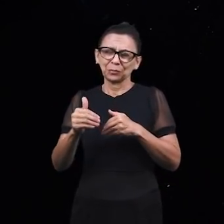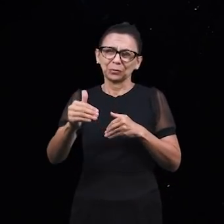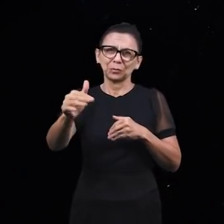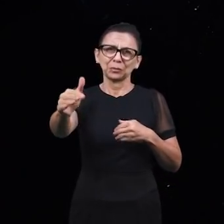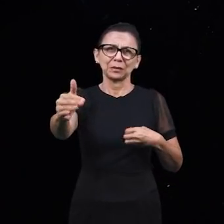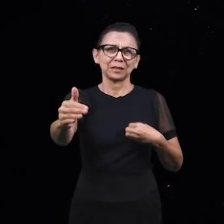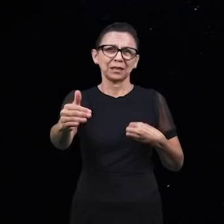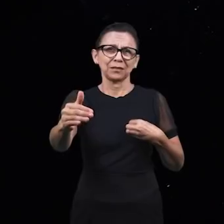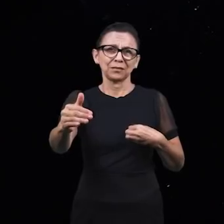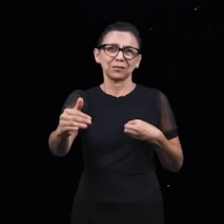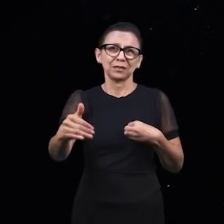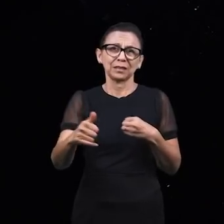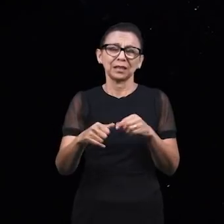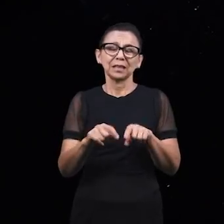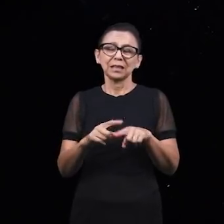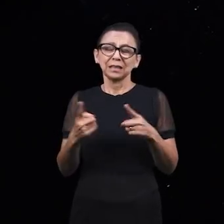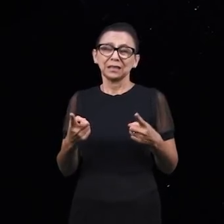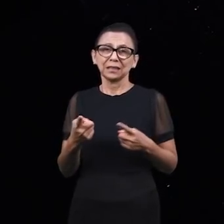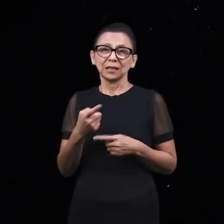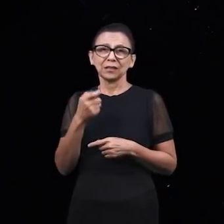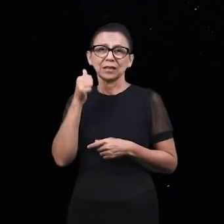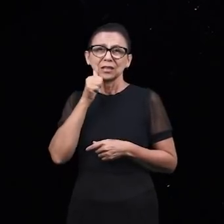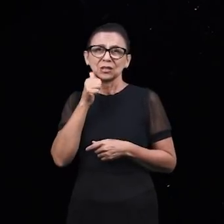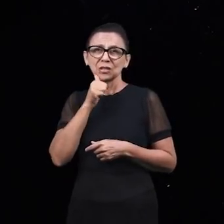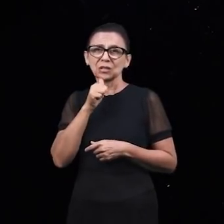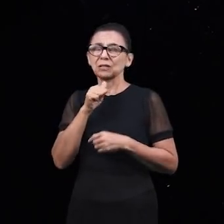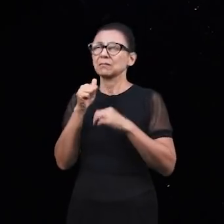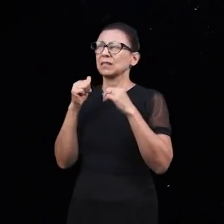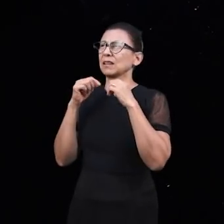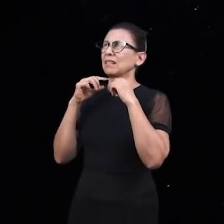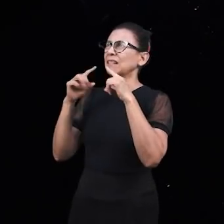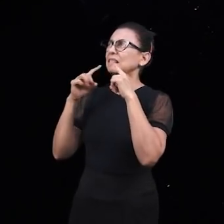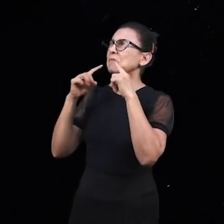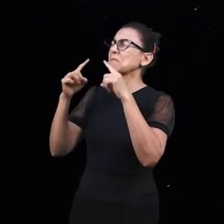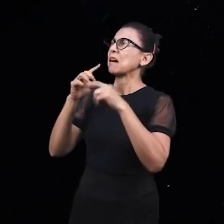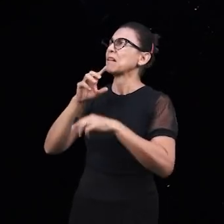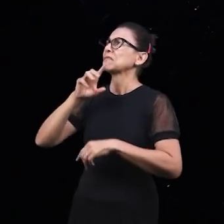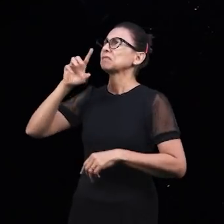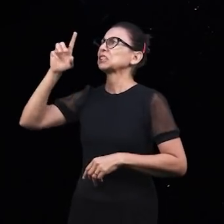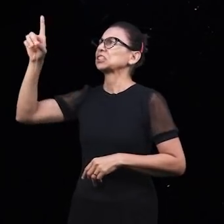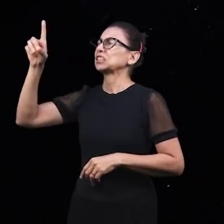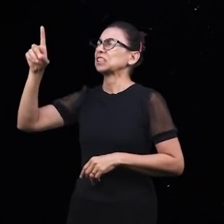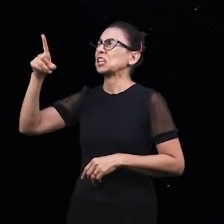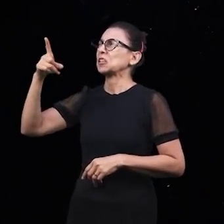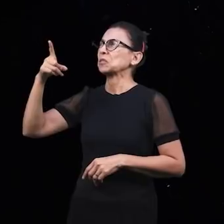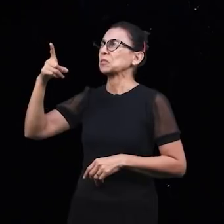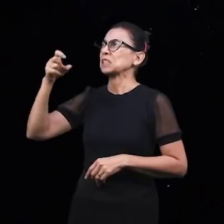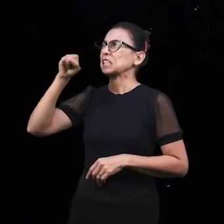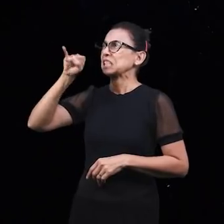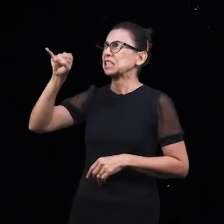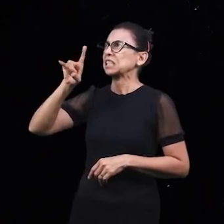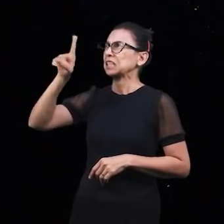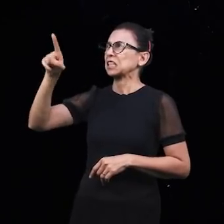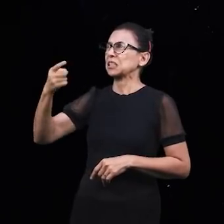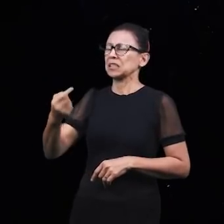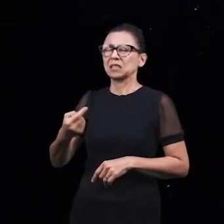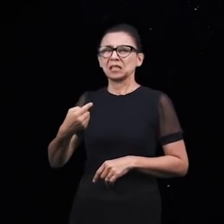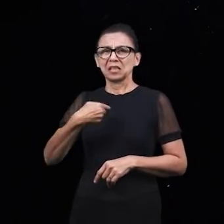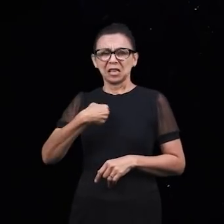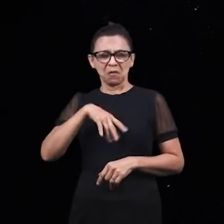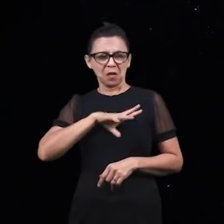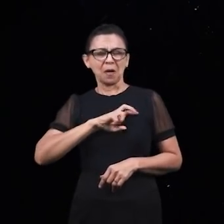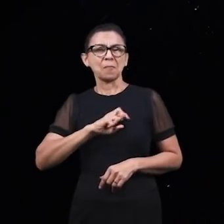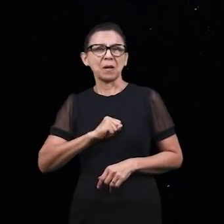vida. Por causa de sua condição, Charlotte se queixava de Deus, colocando seu amor à prova. Se Deus